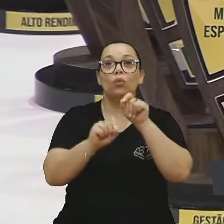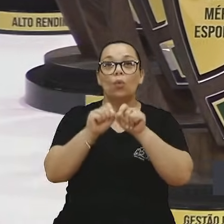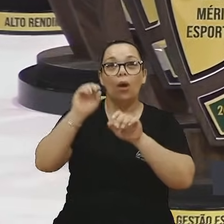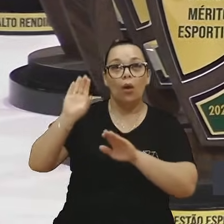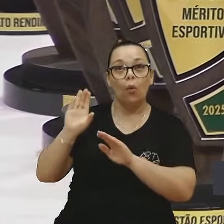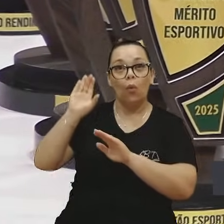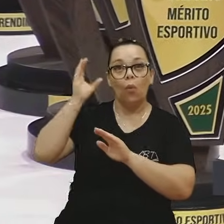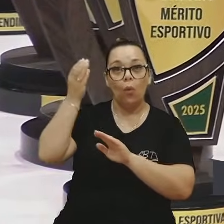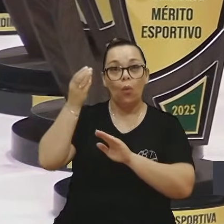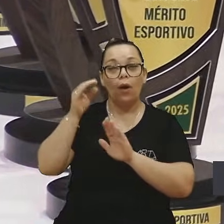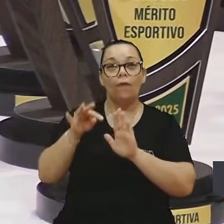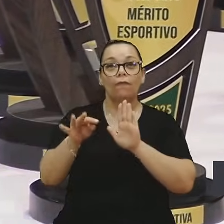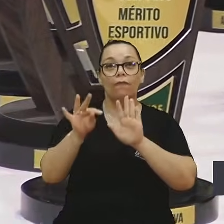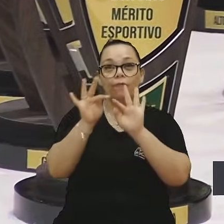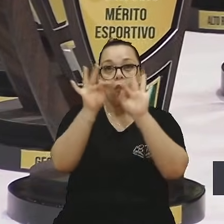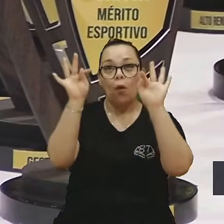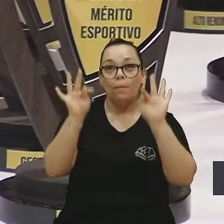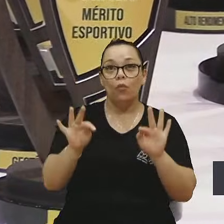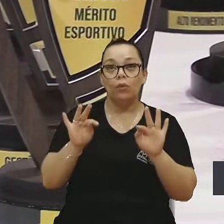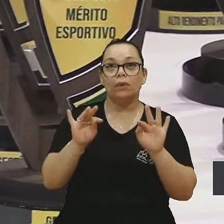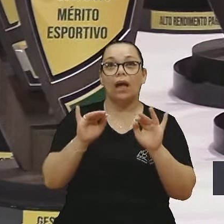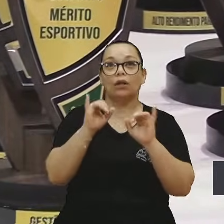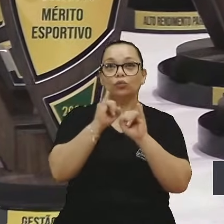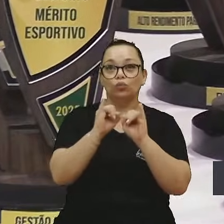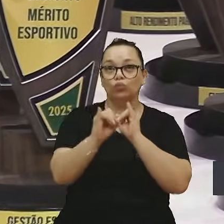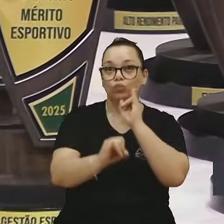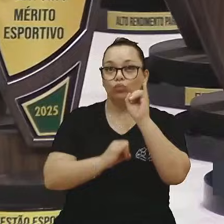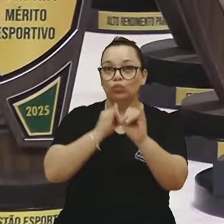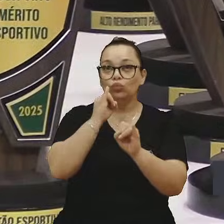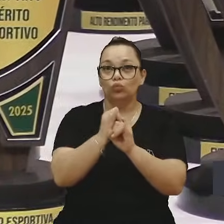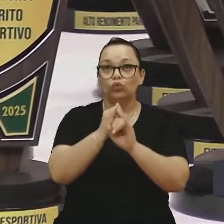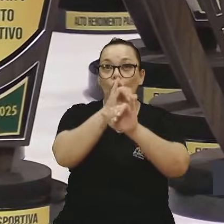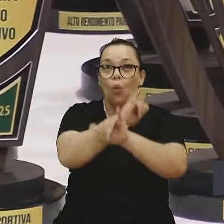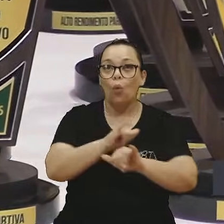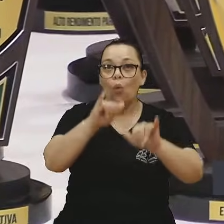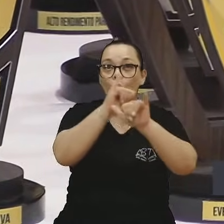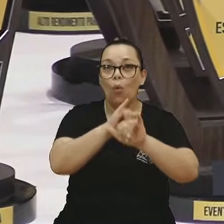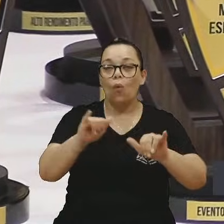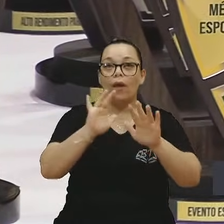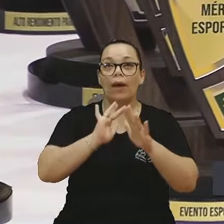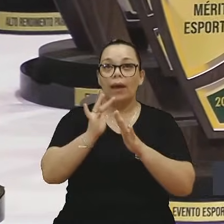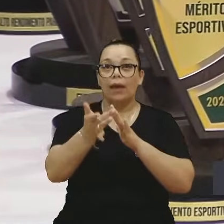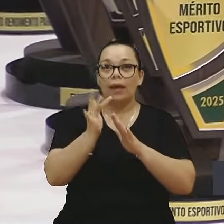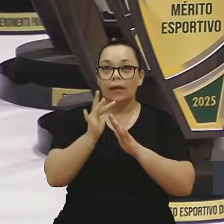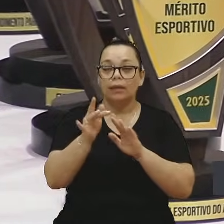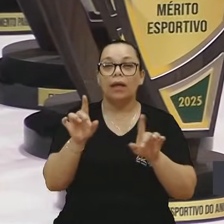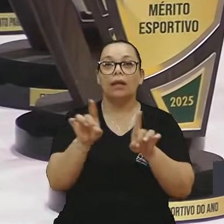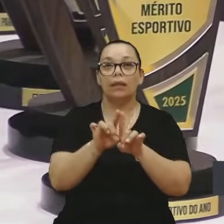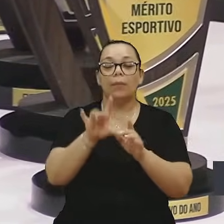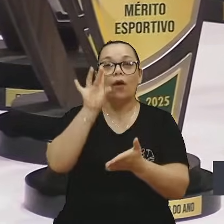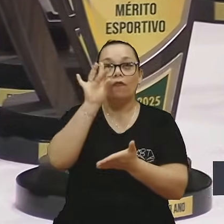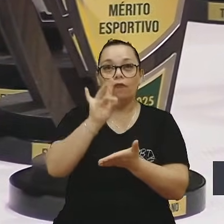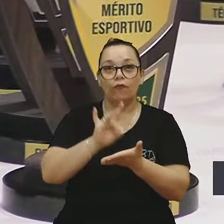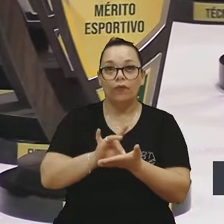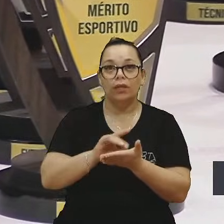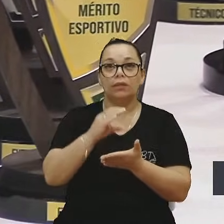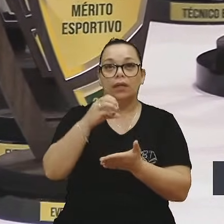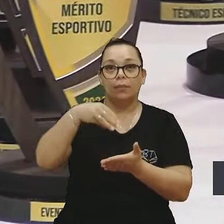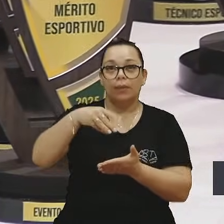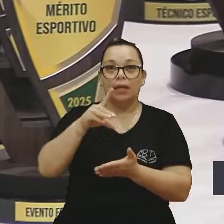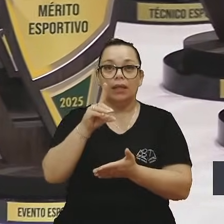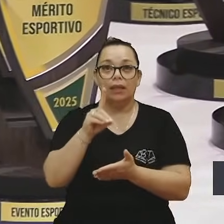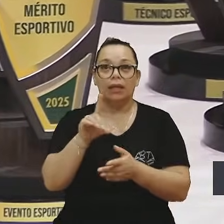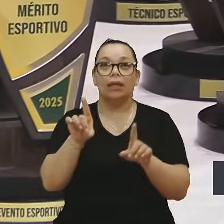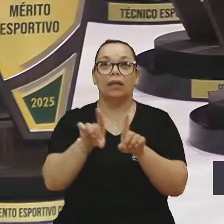meio de formulário eletrônico devidamente divulgado pelas redes sociais oficiais do CMD e